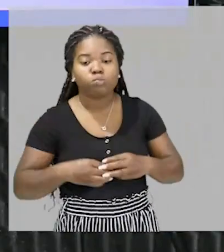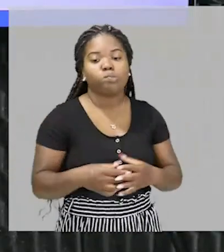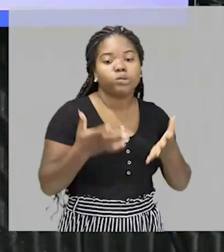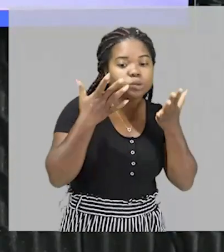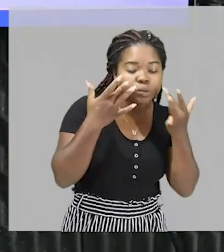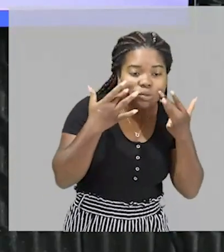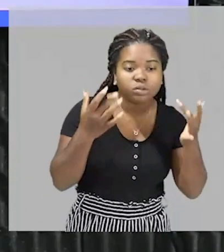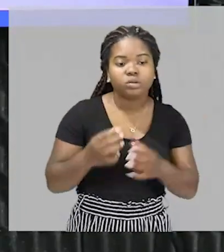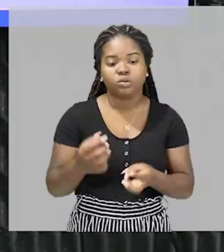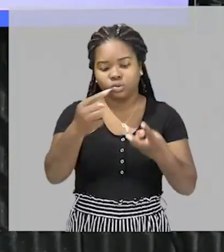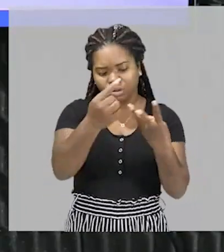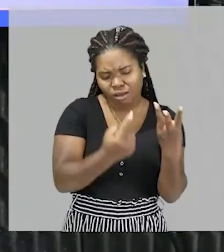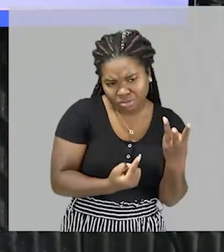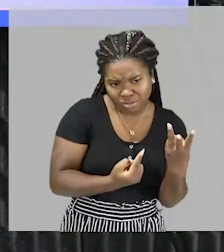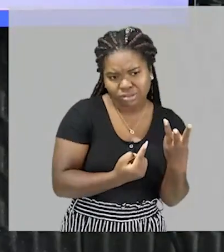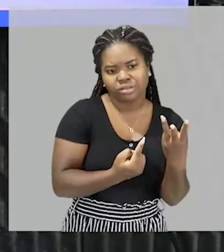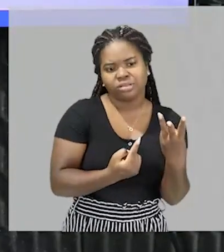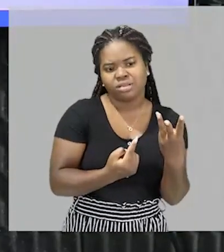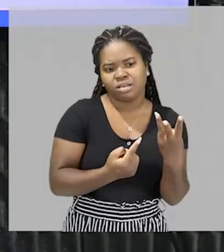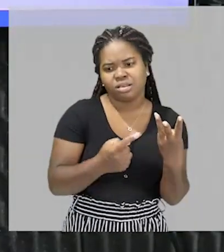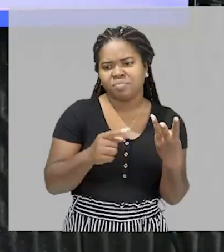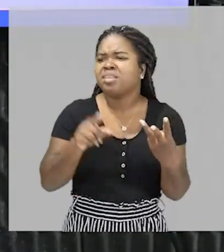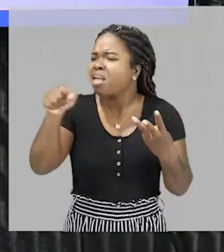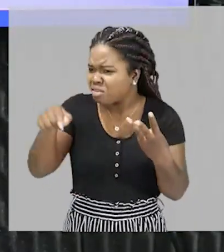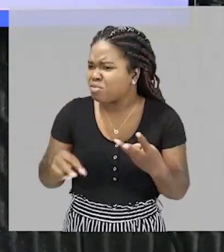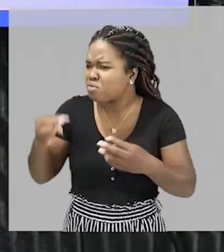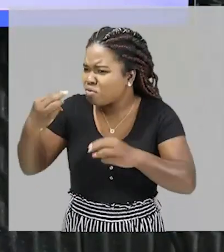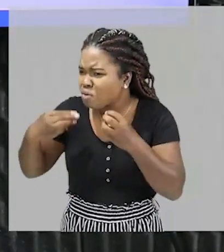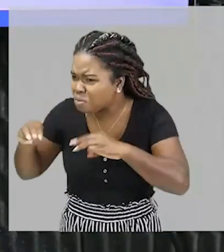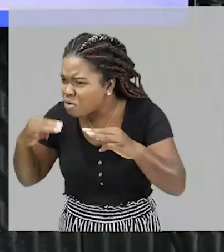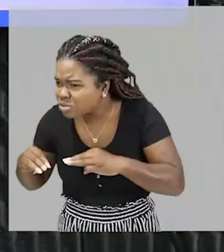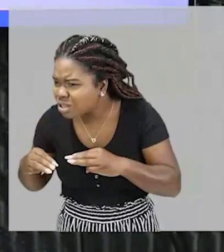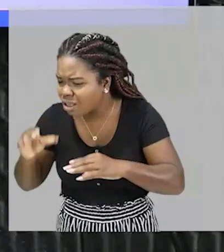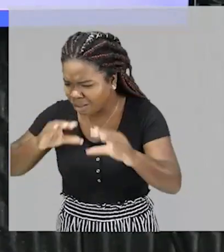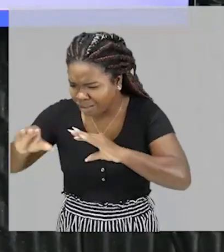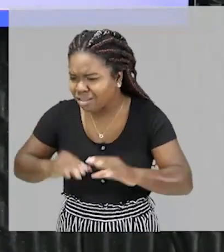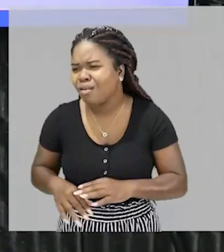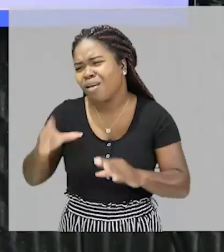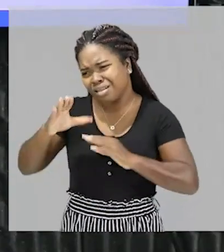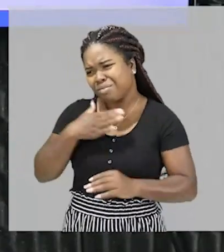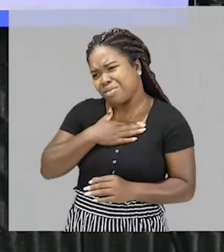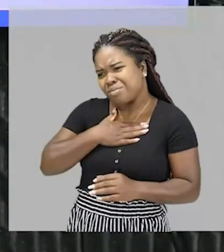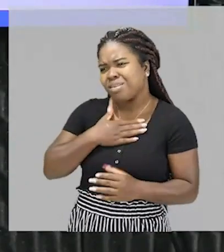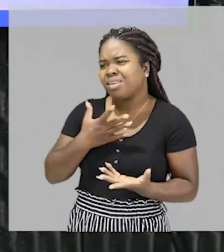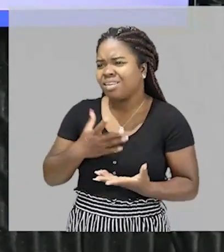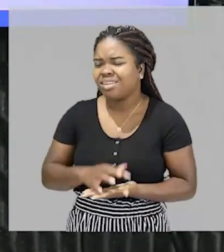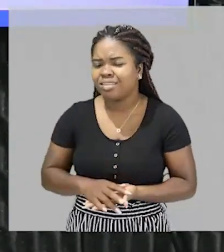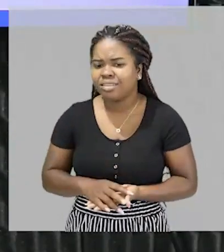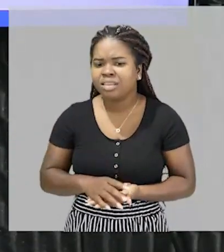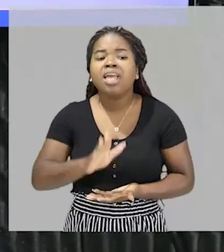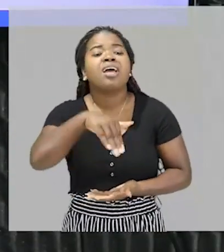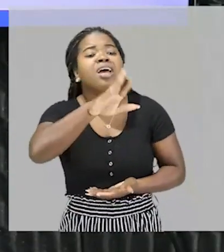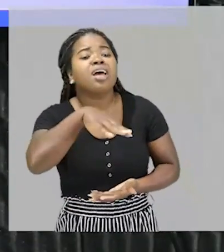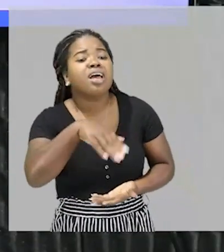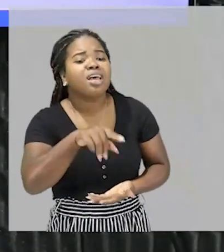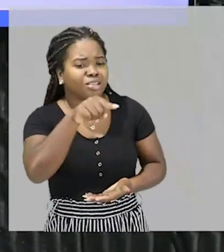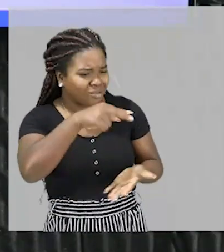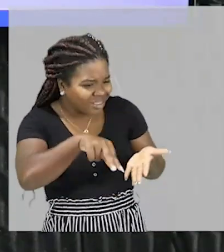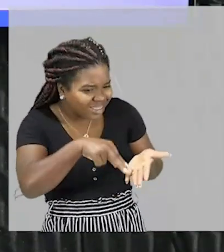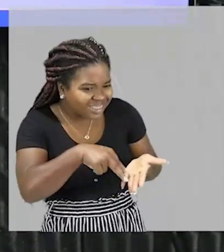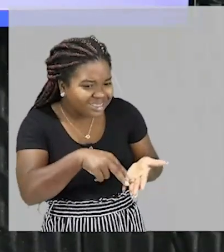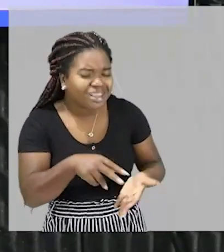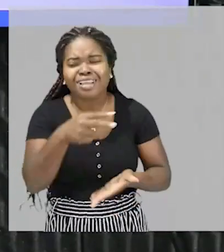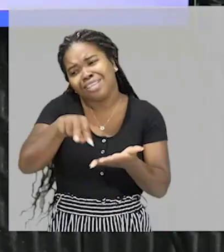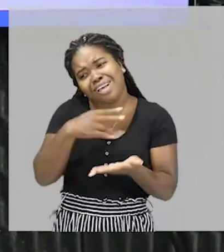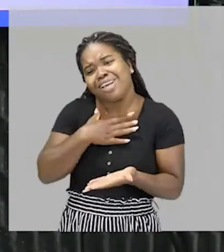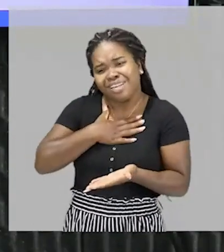teatro, vou utilizar esses três, né? Ei, tu é músico? Tu é cantor? Ou canta uma musiquinha aí pra mim, né? Ei, tu dança, né? Faz